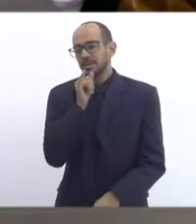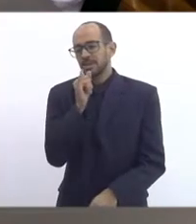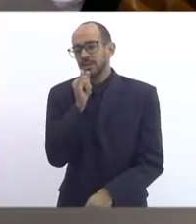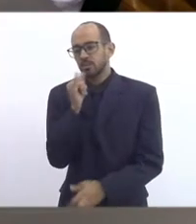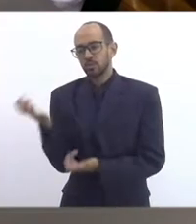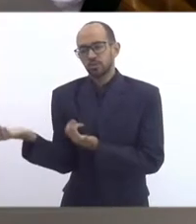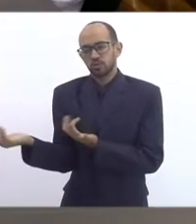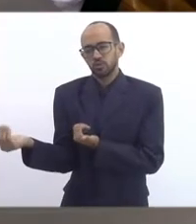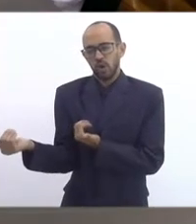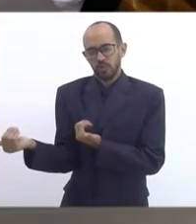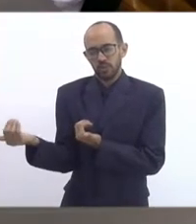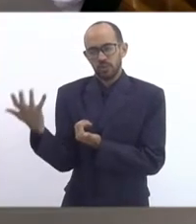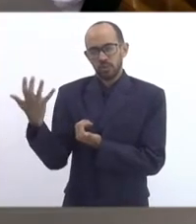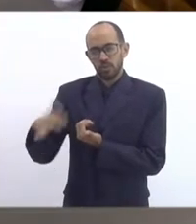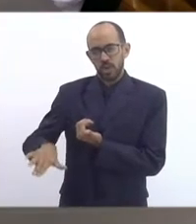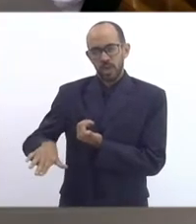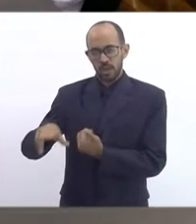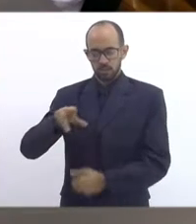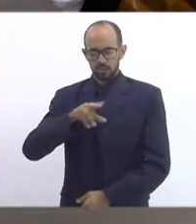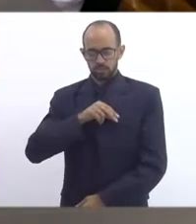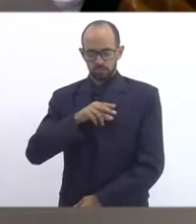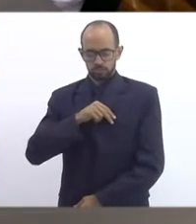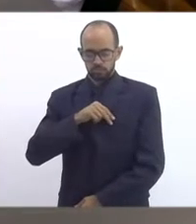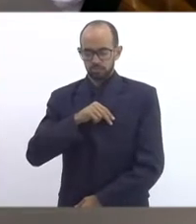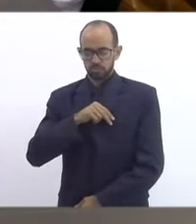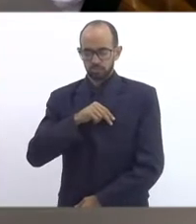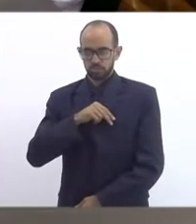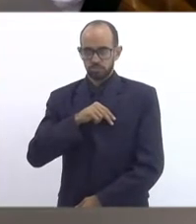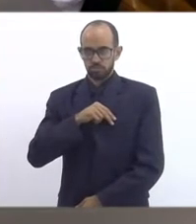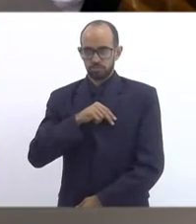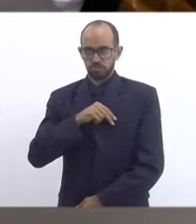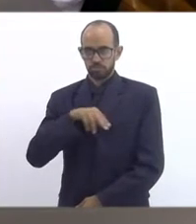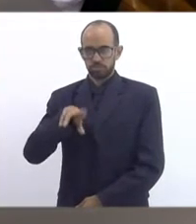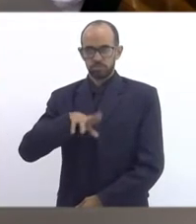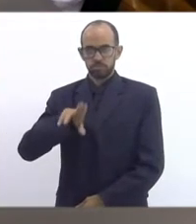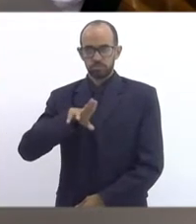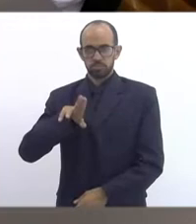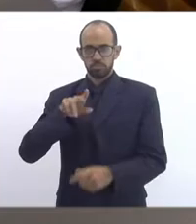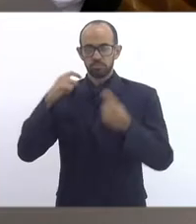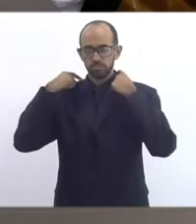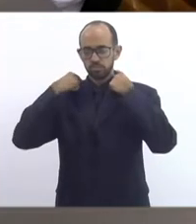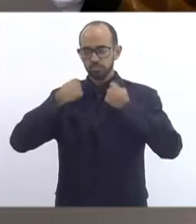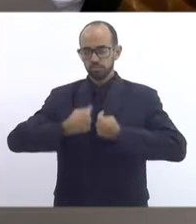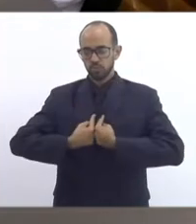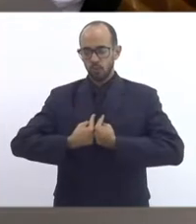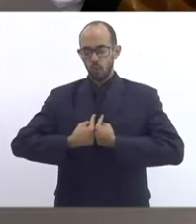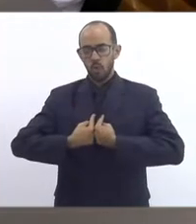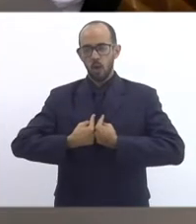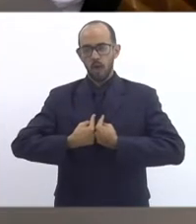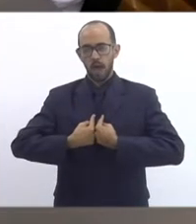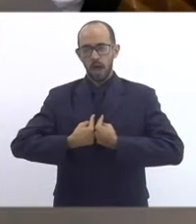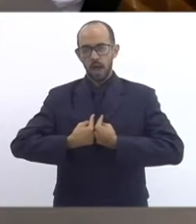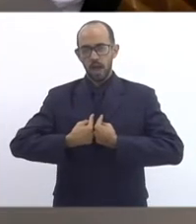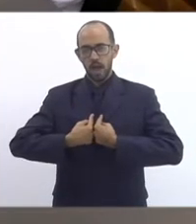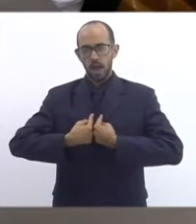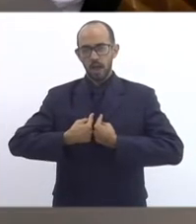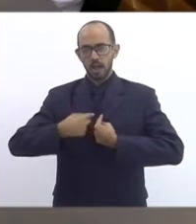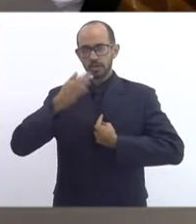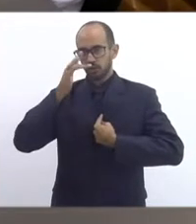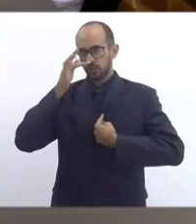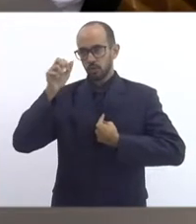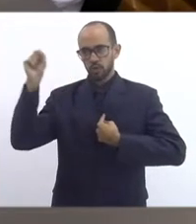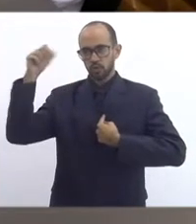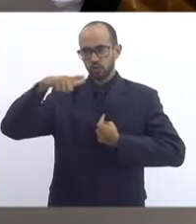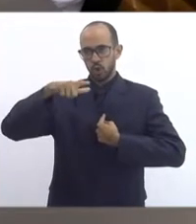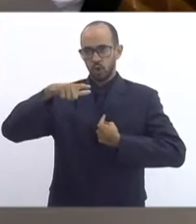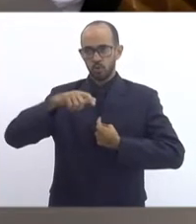que não queiram andar com crachá, você põe um colarzinho nele. Beleza. Entendeu? Eu mesmo vou providenciar um para